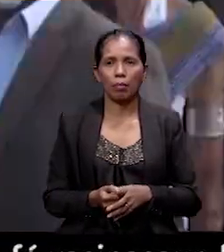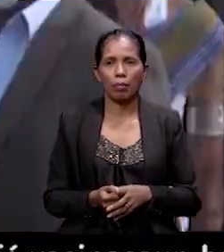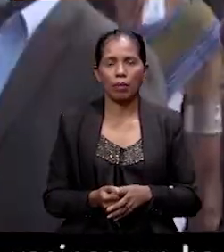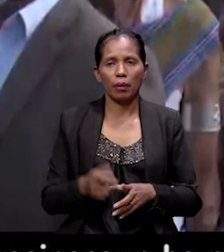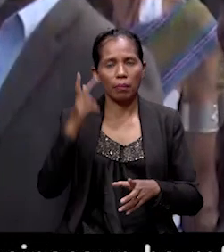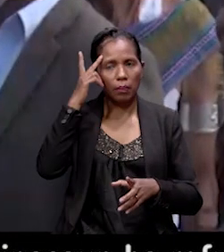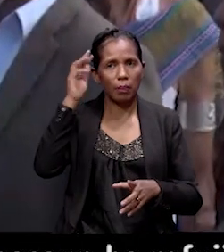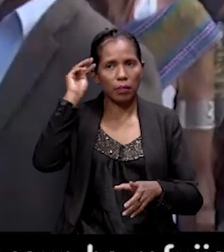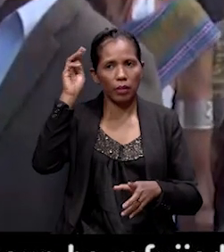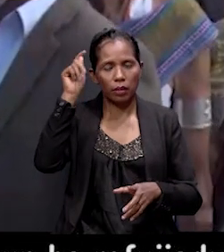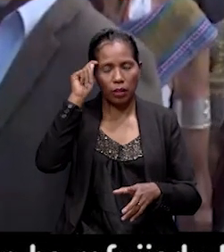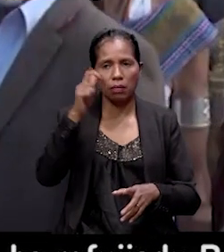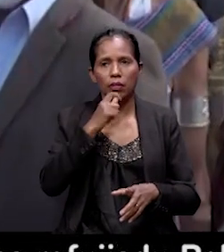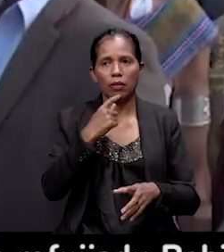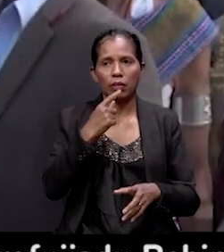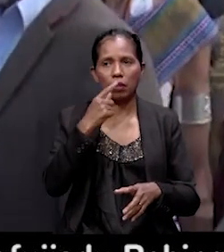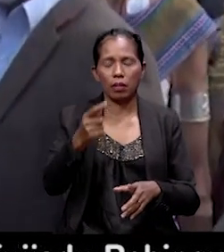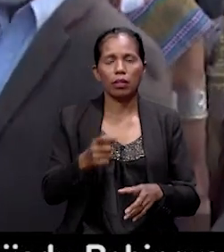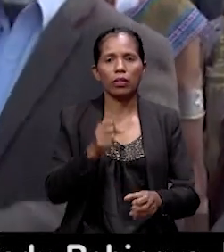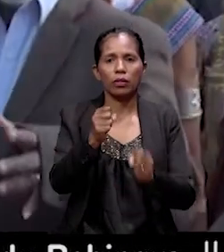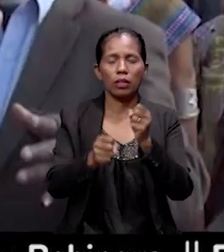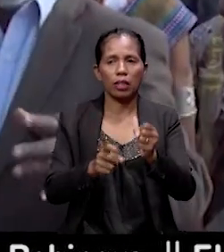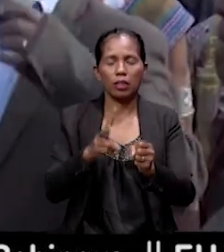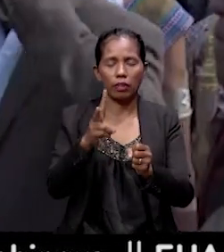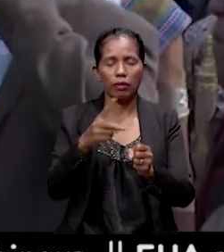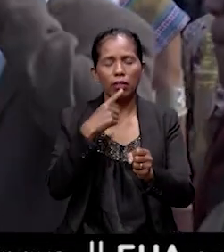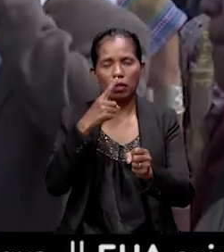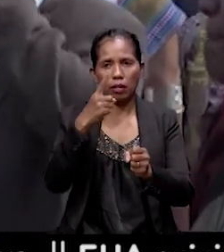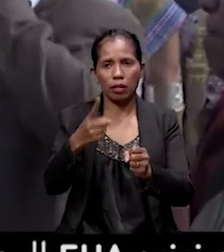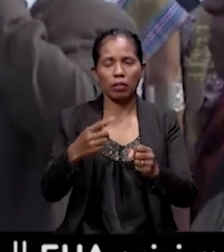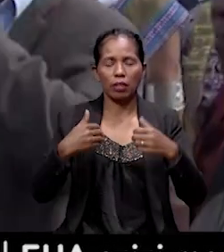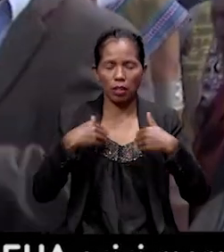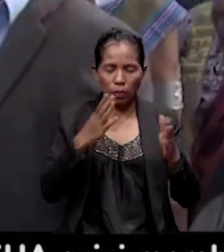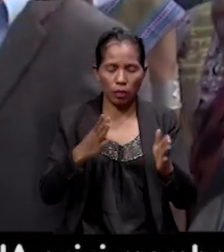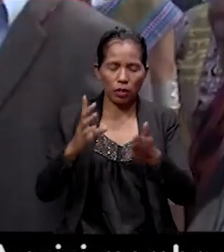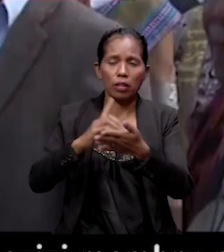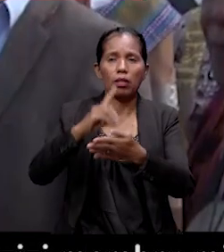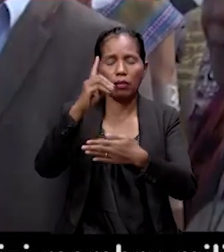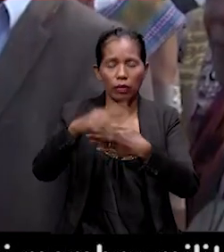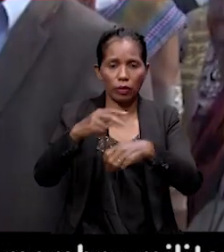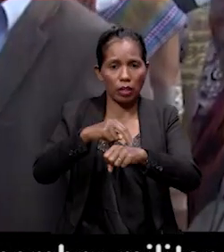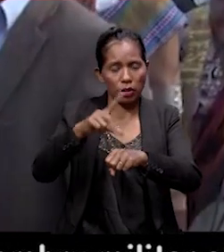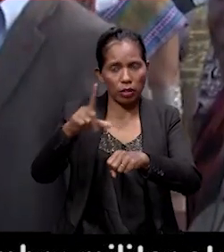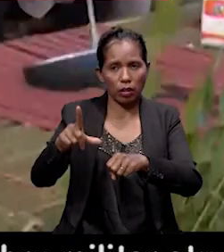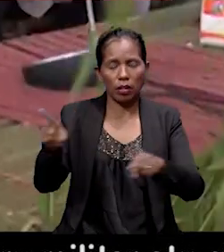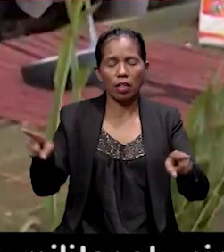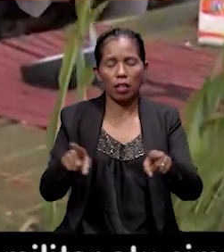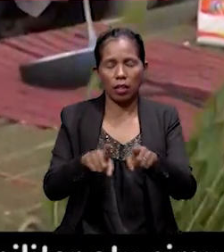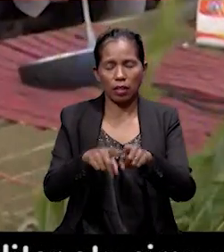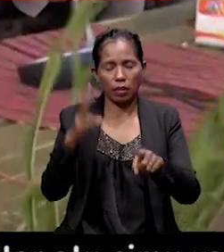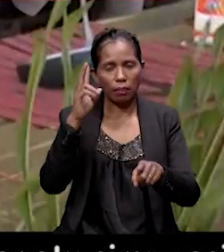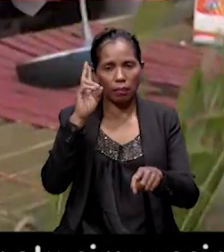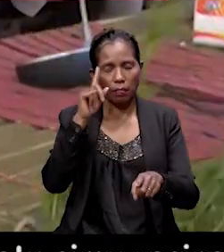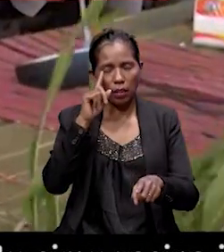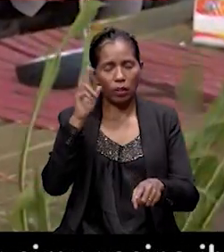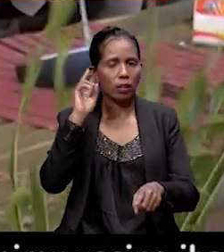Primeiro-ministro Taro Matanruak afirma que a sociedade civil na existência importante teve se o processo de desenvolvimento nacional no saindo da Matan no tilumba